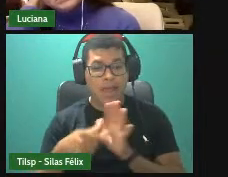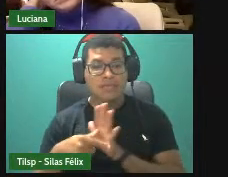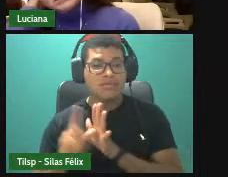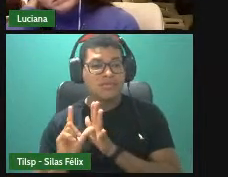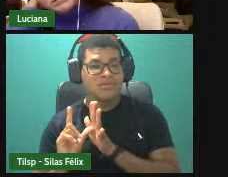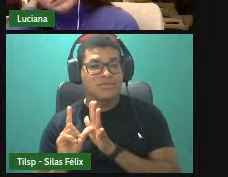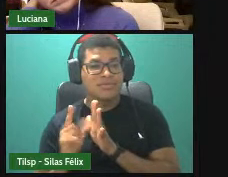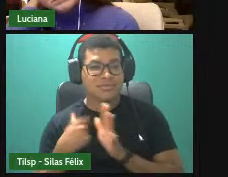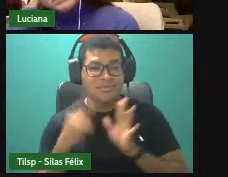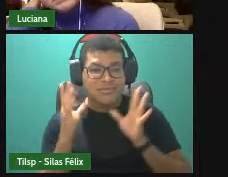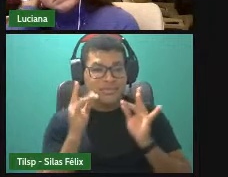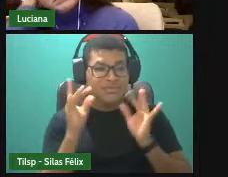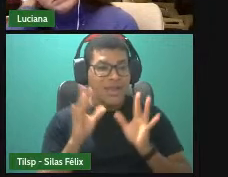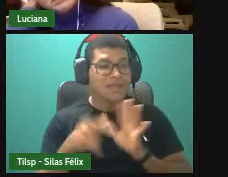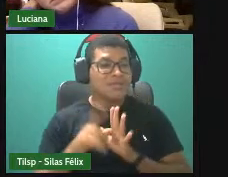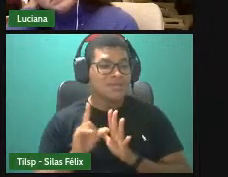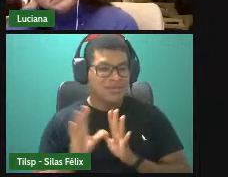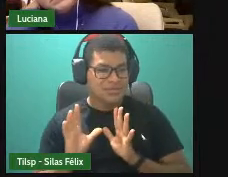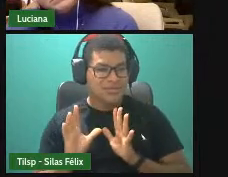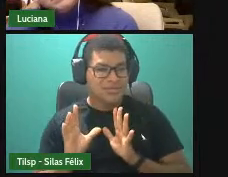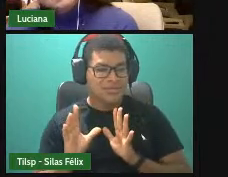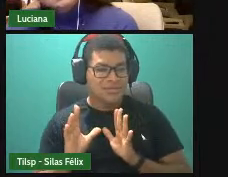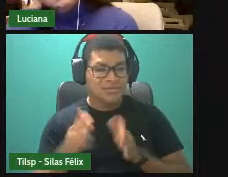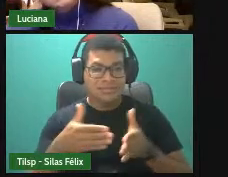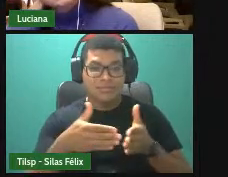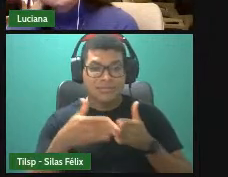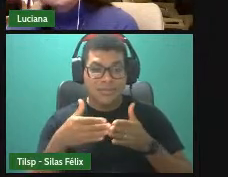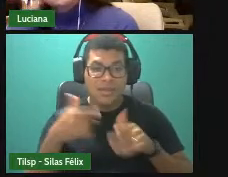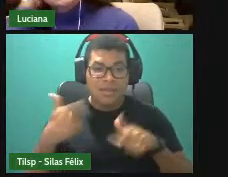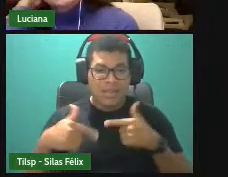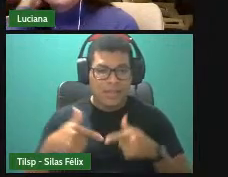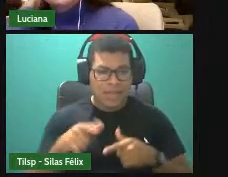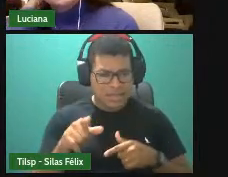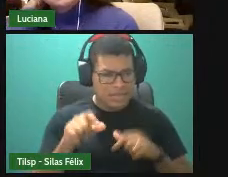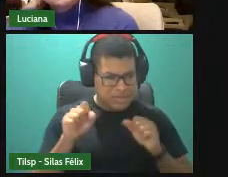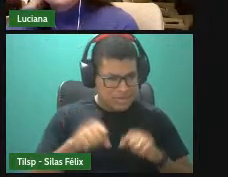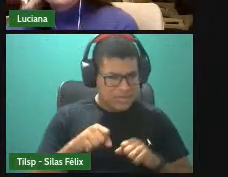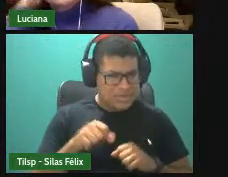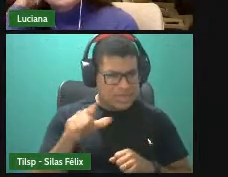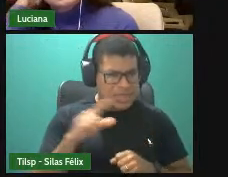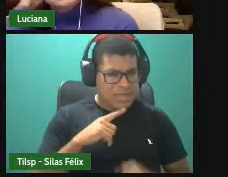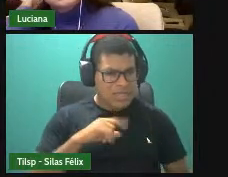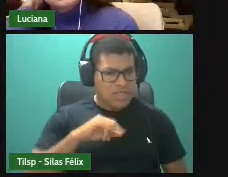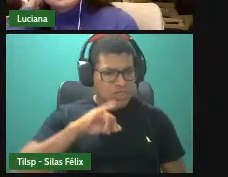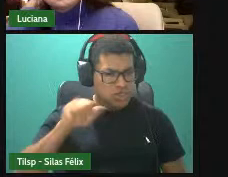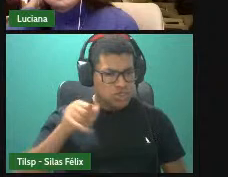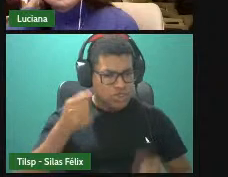mexer. Tá? Afastamento ao trabalho dele foi justificado? Será que esse paciente, né, esse